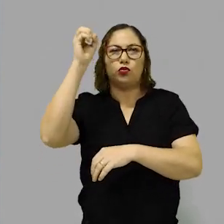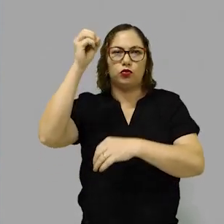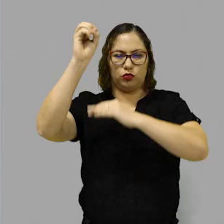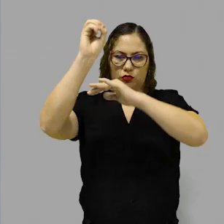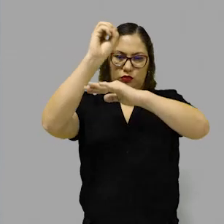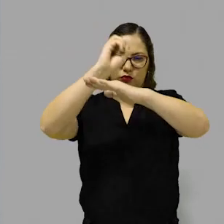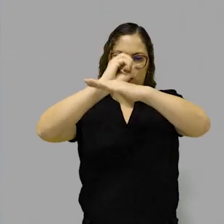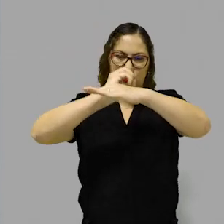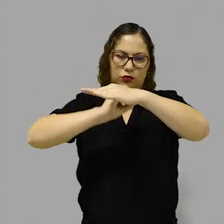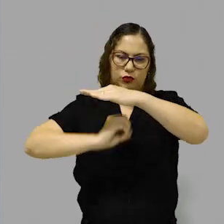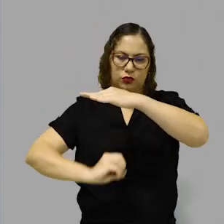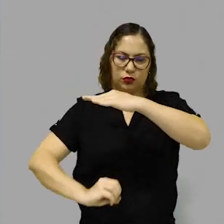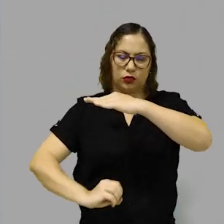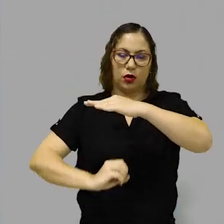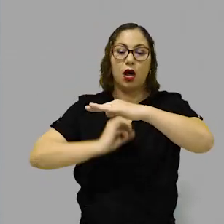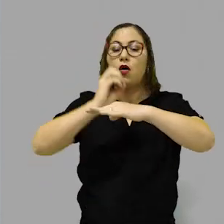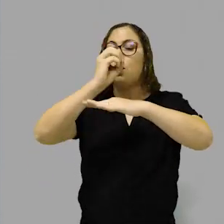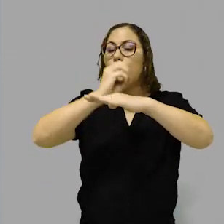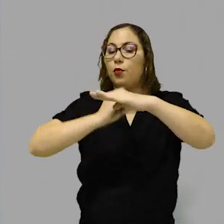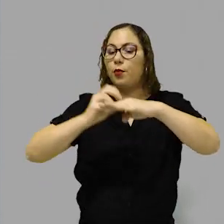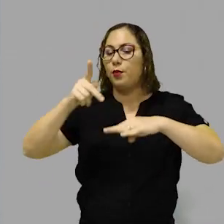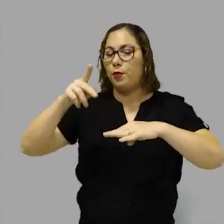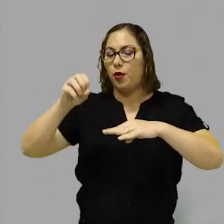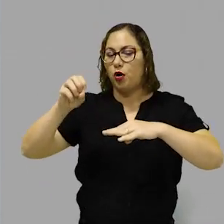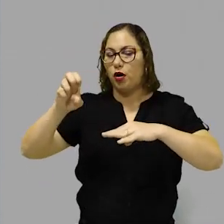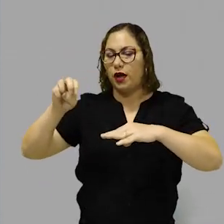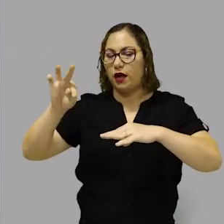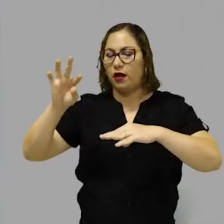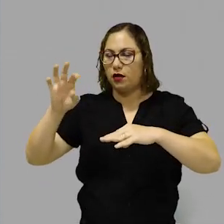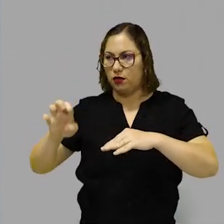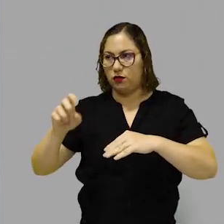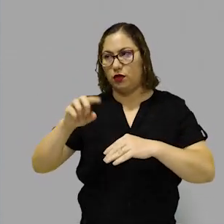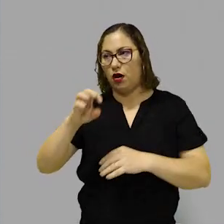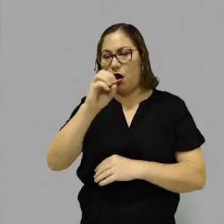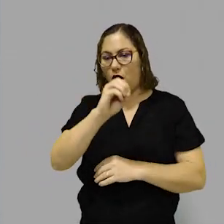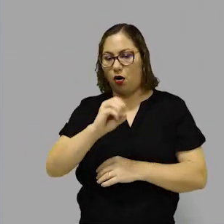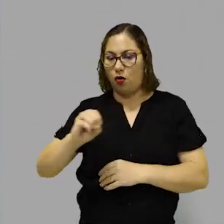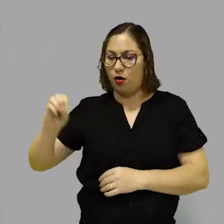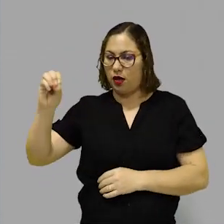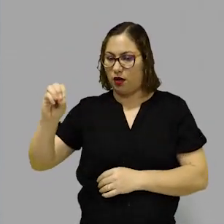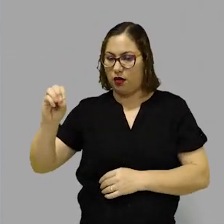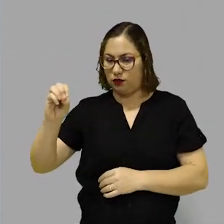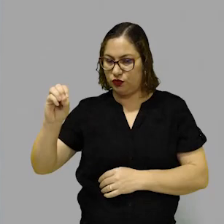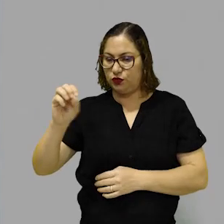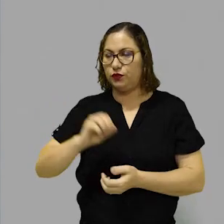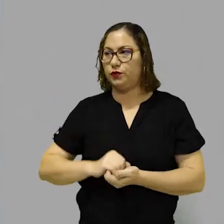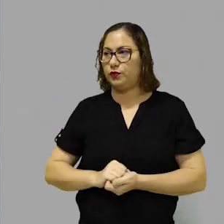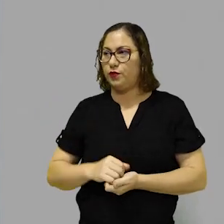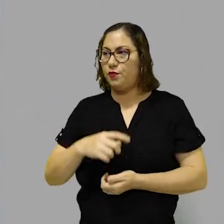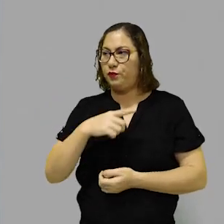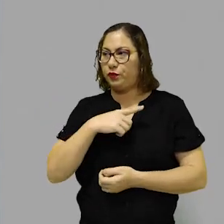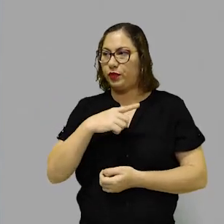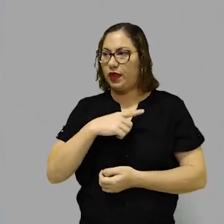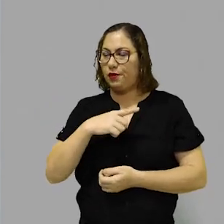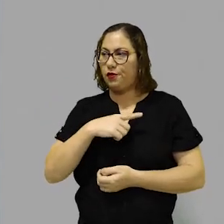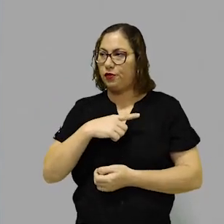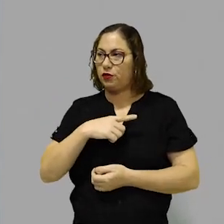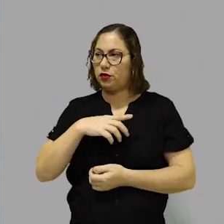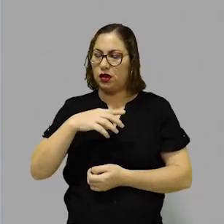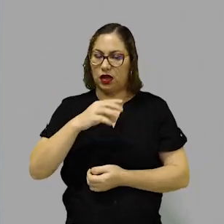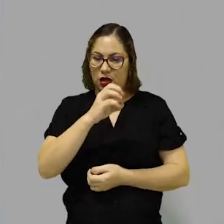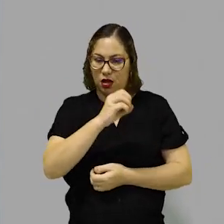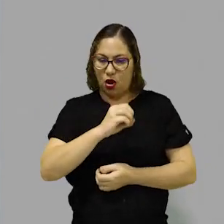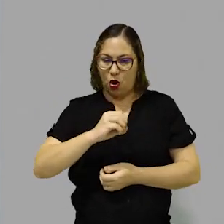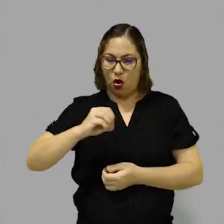no poente. O poente é o oeste. Então, para cá, nós temos, onde o Sol se põe, o